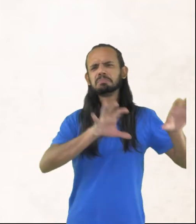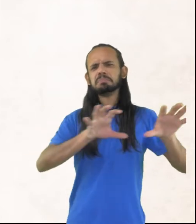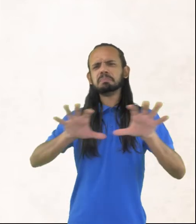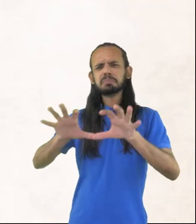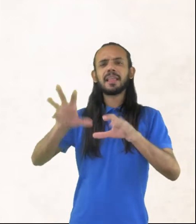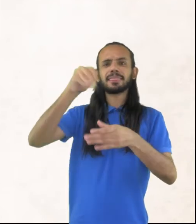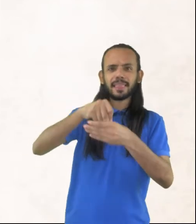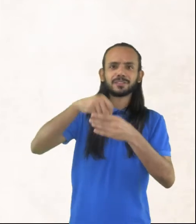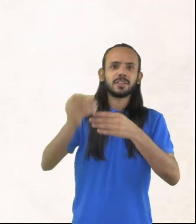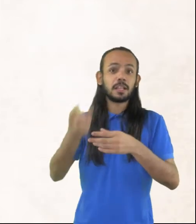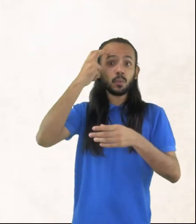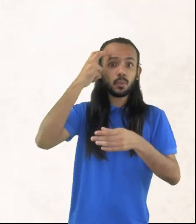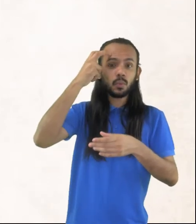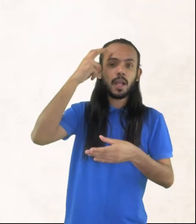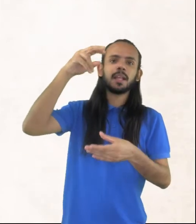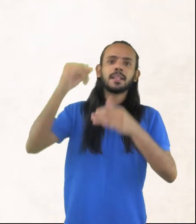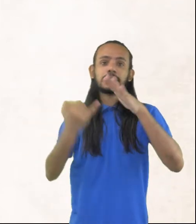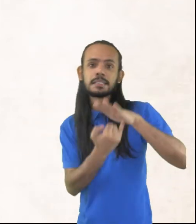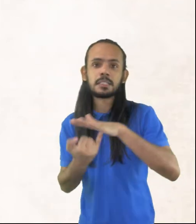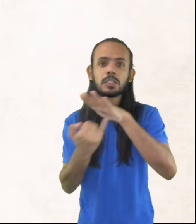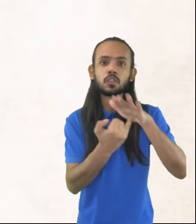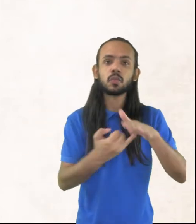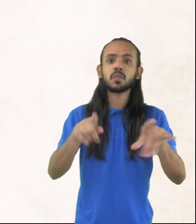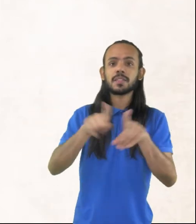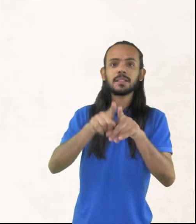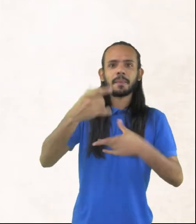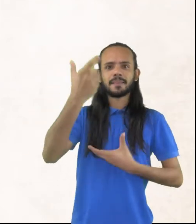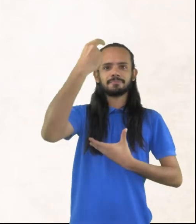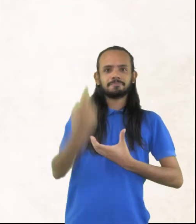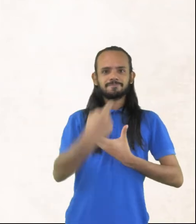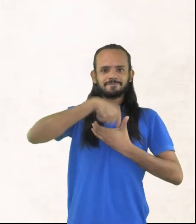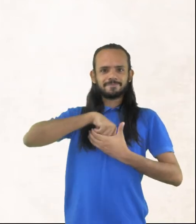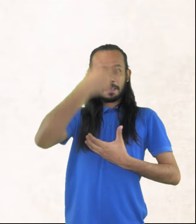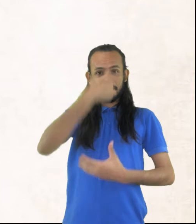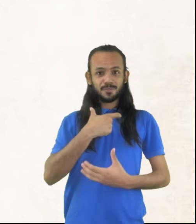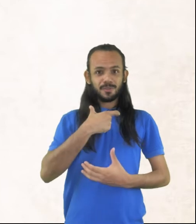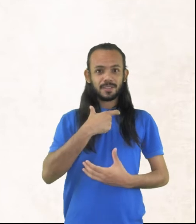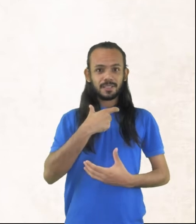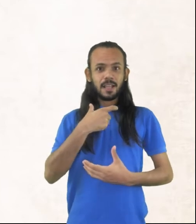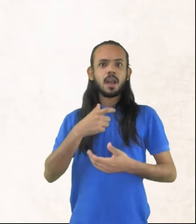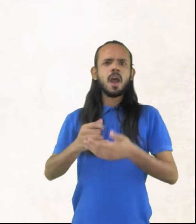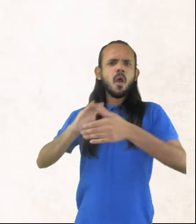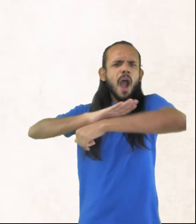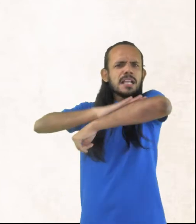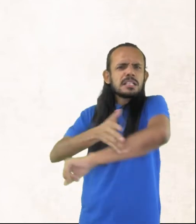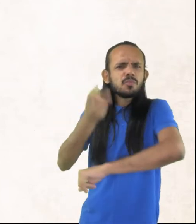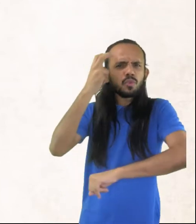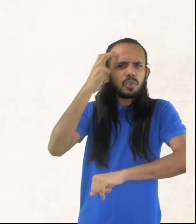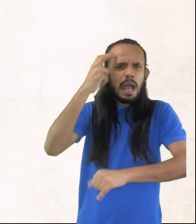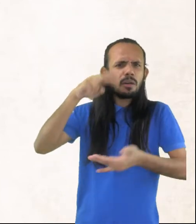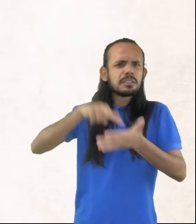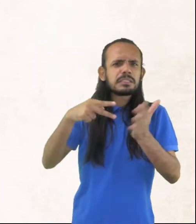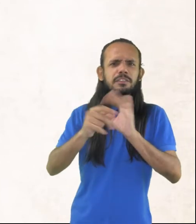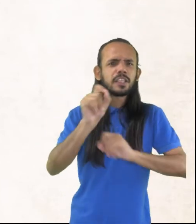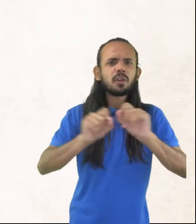várias formas em uma sociedade, tais como na cultura, nas instituições e nas pessoas. O racismo cultural se refere